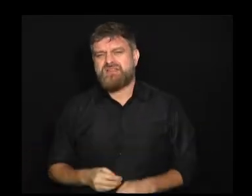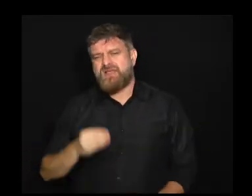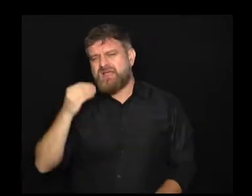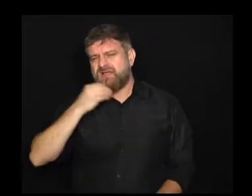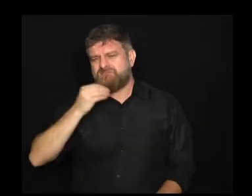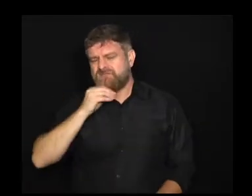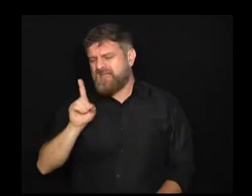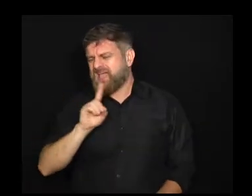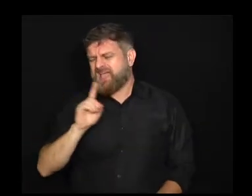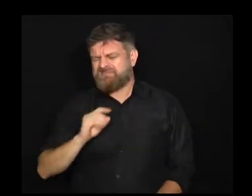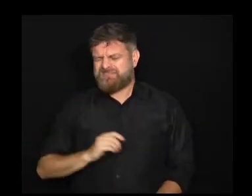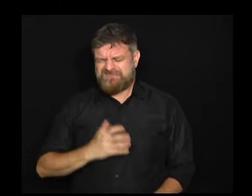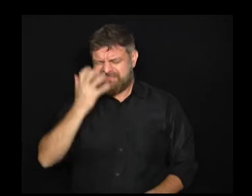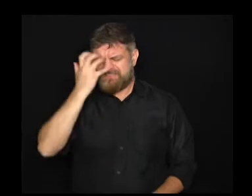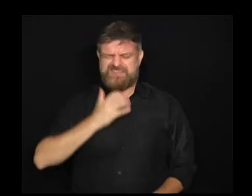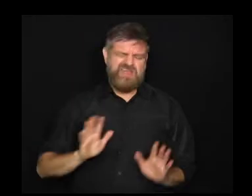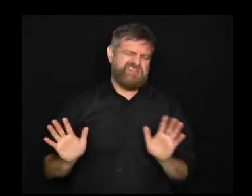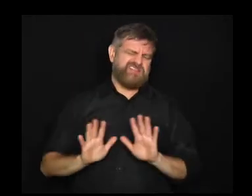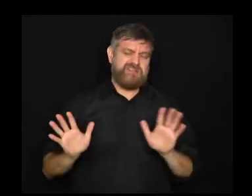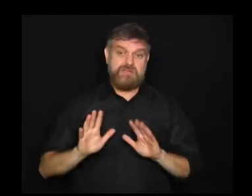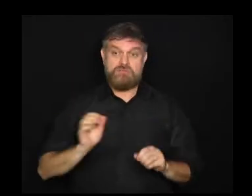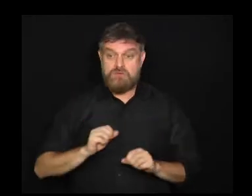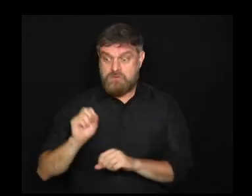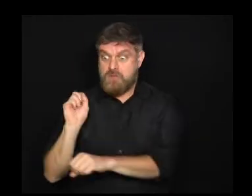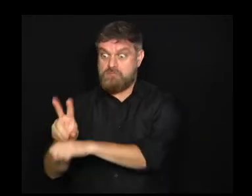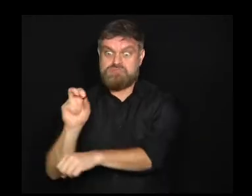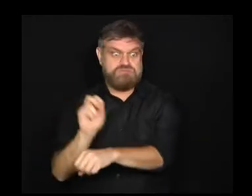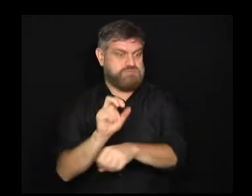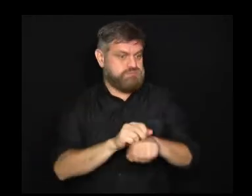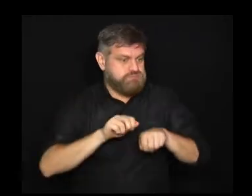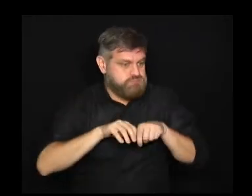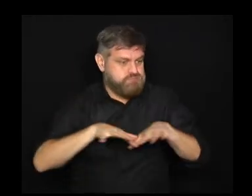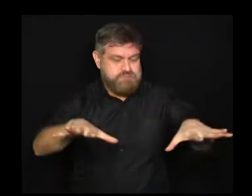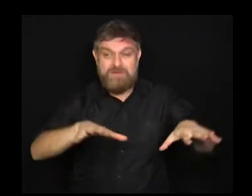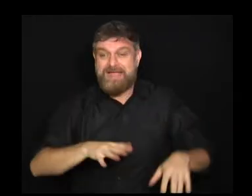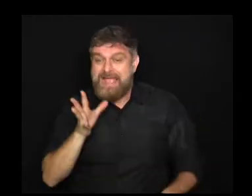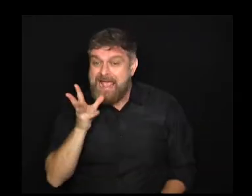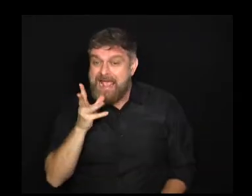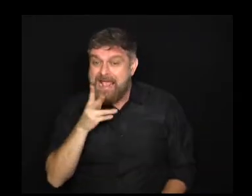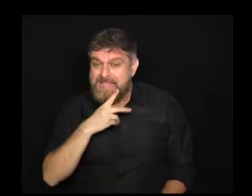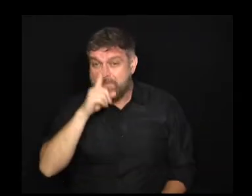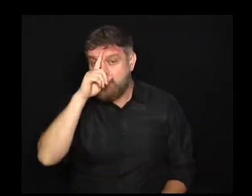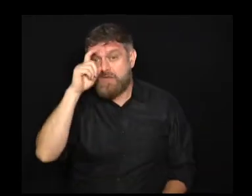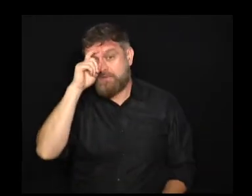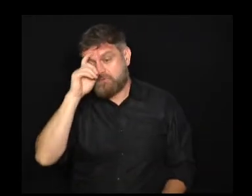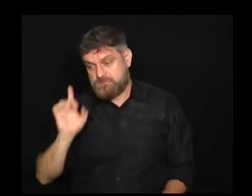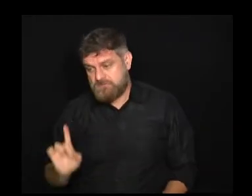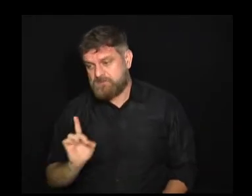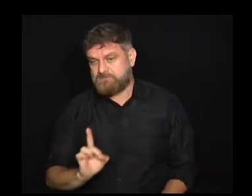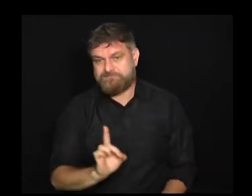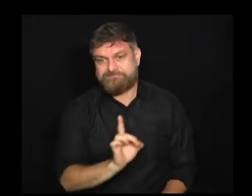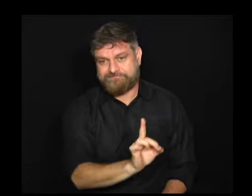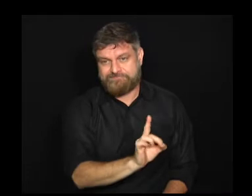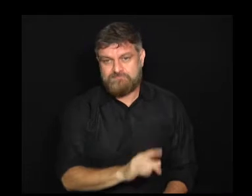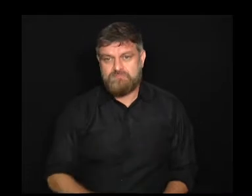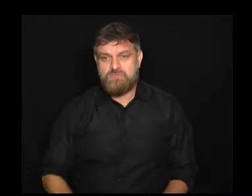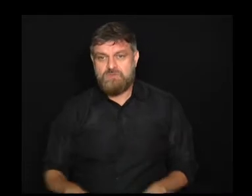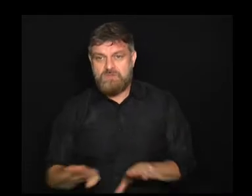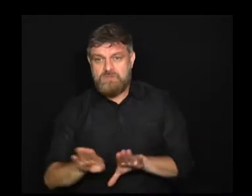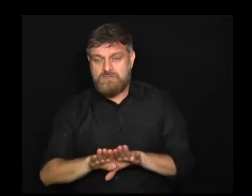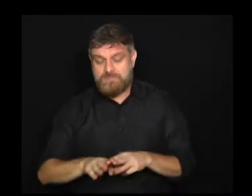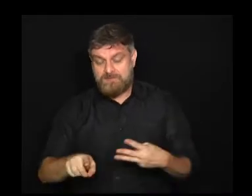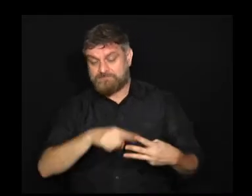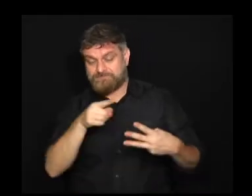do patógeno, a chance do vírus se espalhar na população é maior. Então, esses dois fatores parecem estar contribuindo. E um terceiro